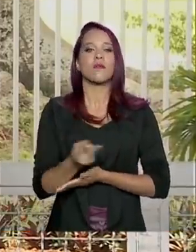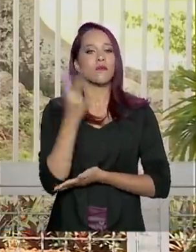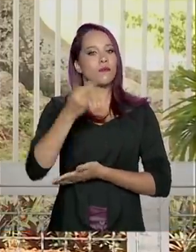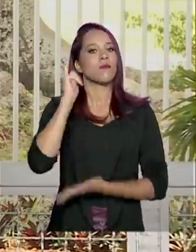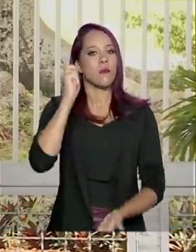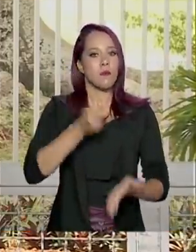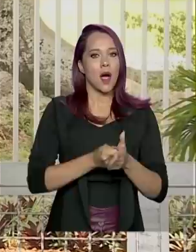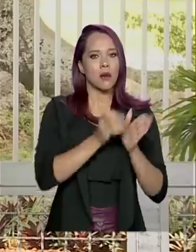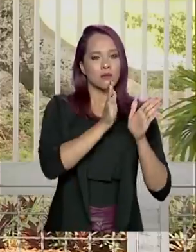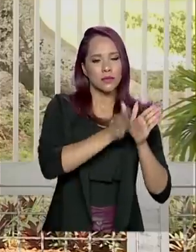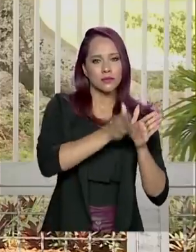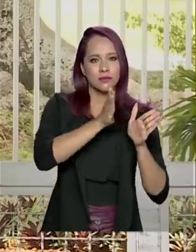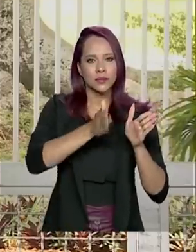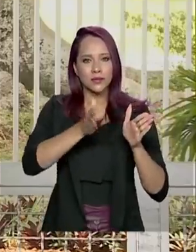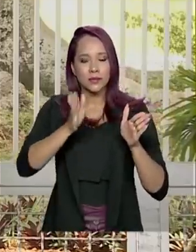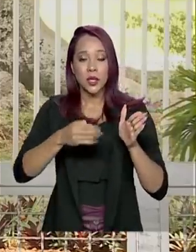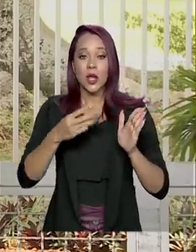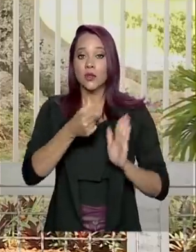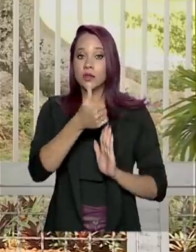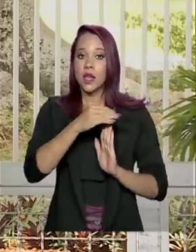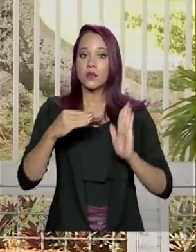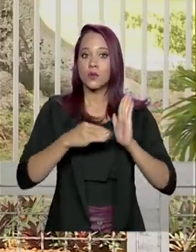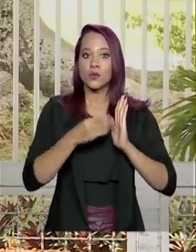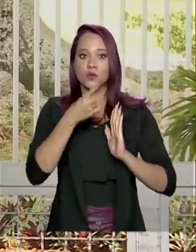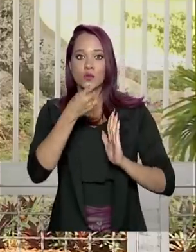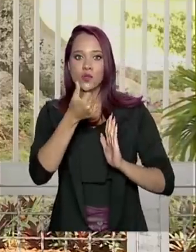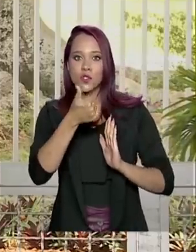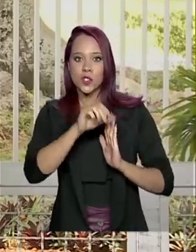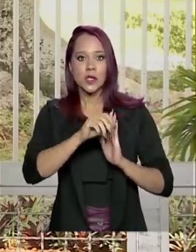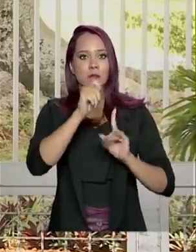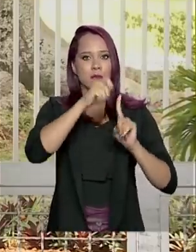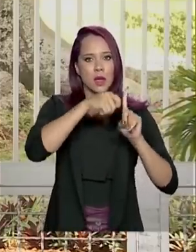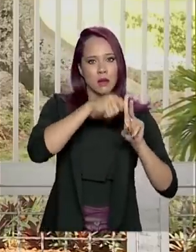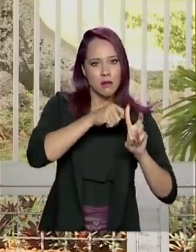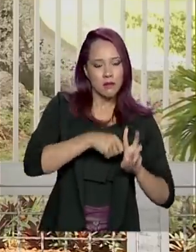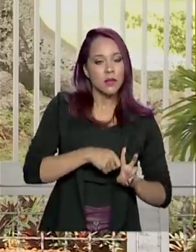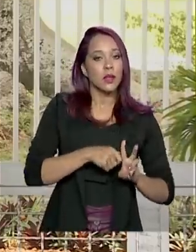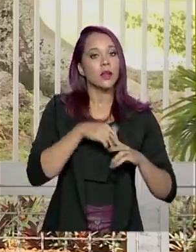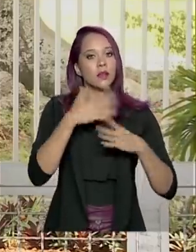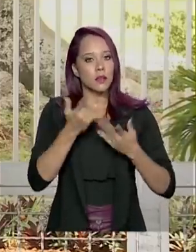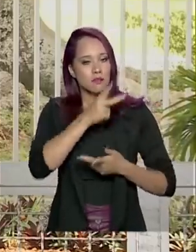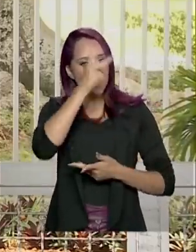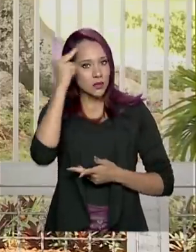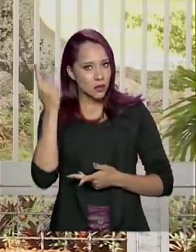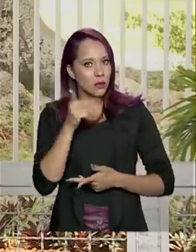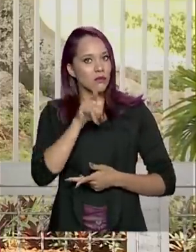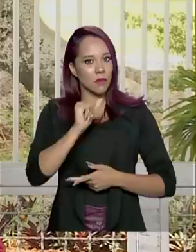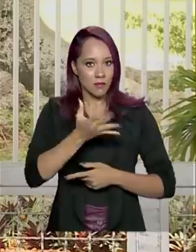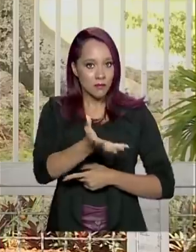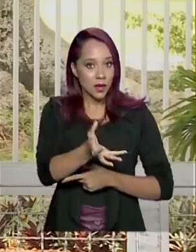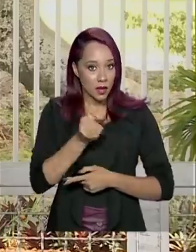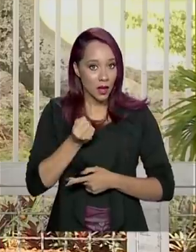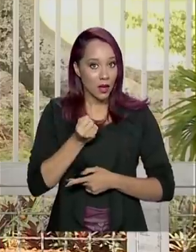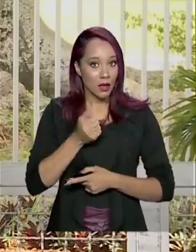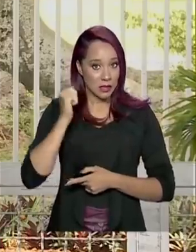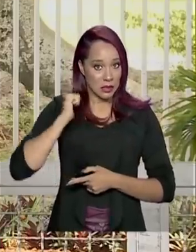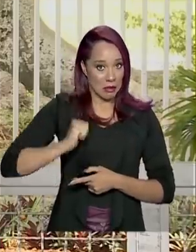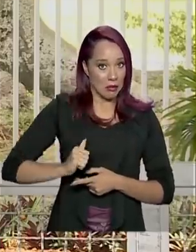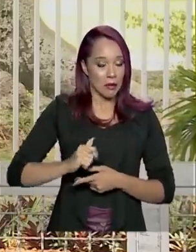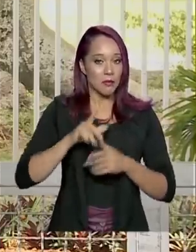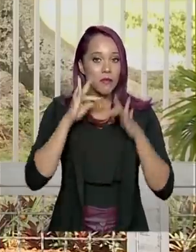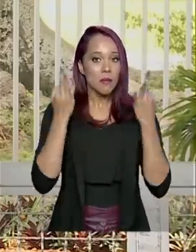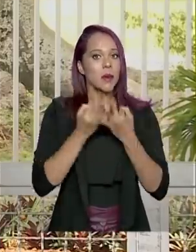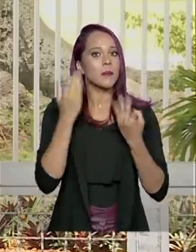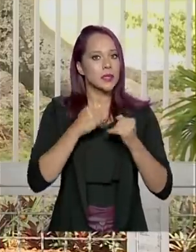pago de forma gradual nos 10 últimos dias úteis de cada mês. Então, os beneficiários devem estar atentos ao